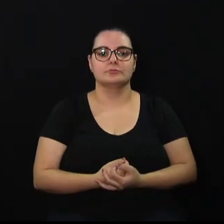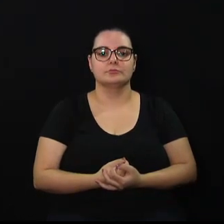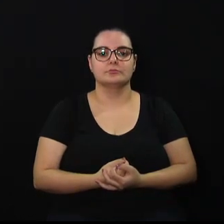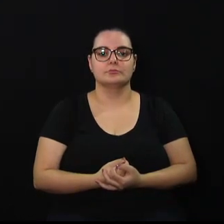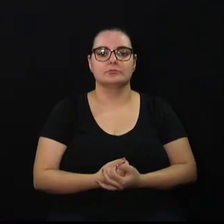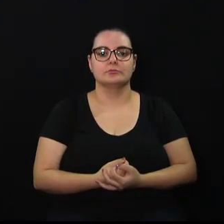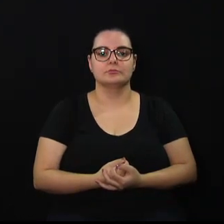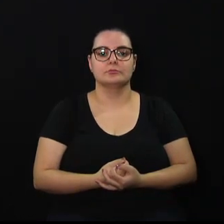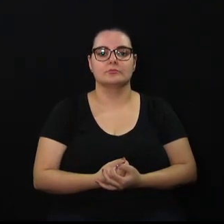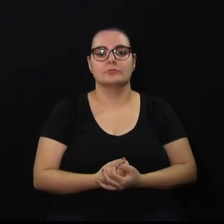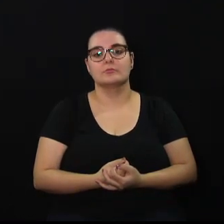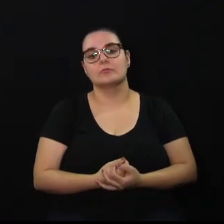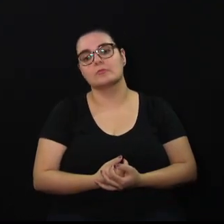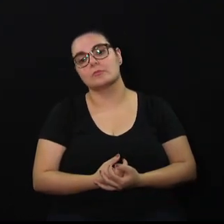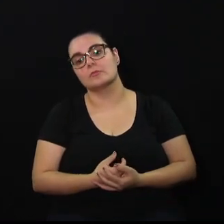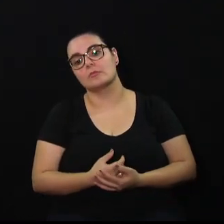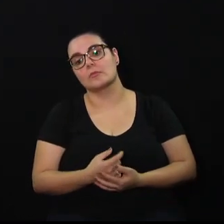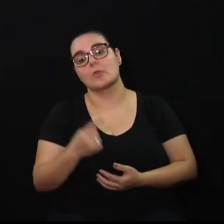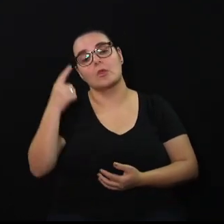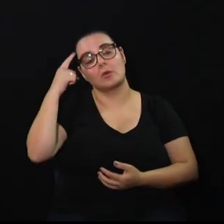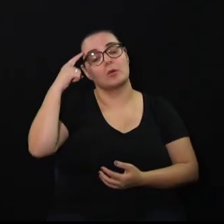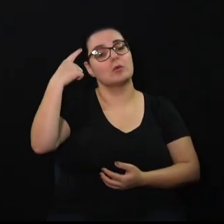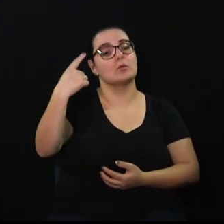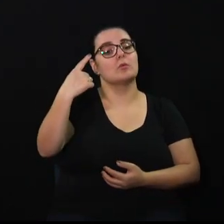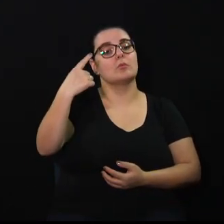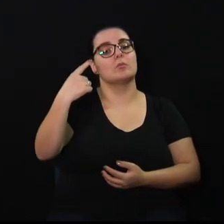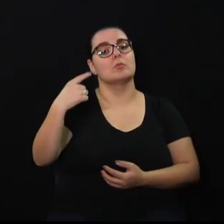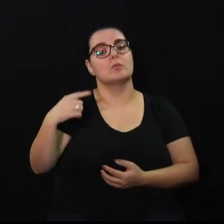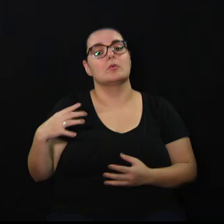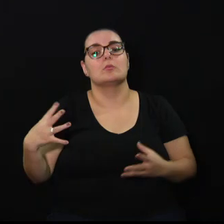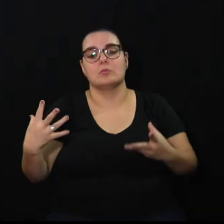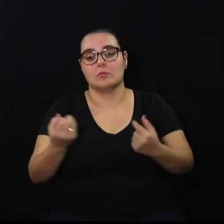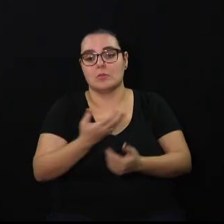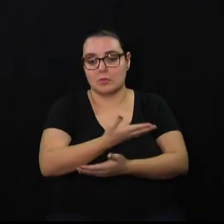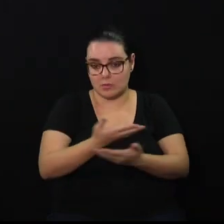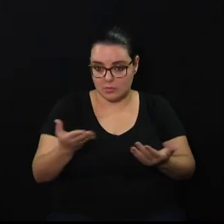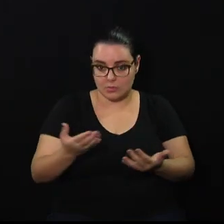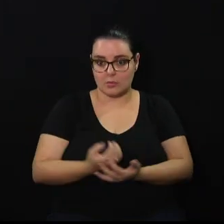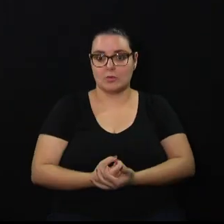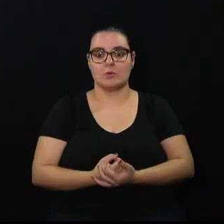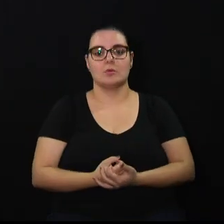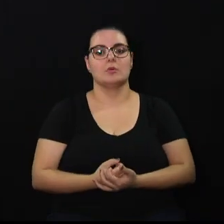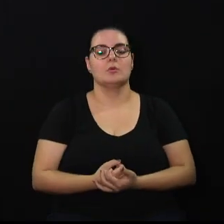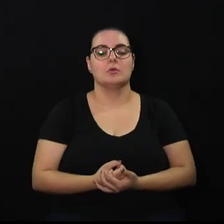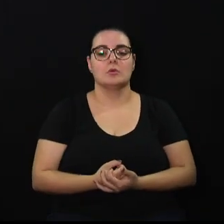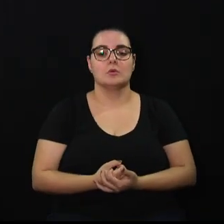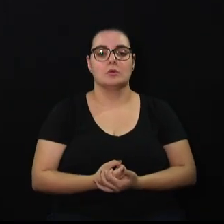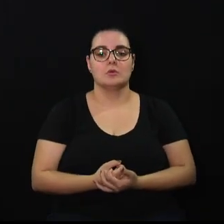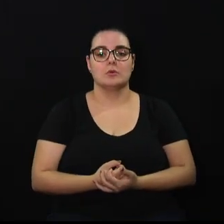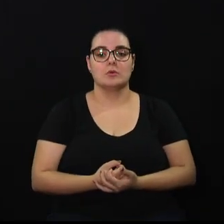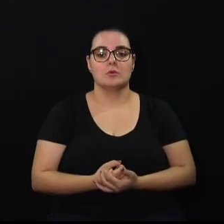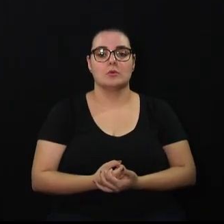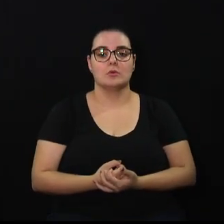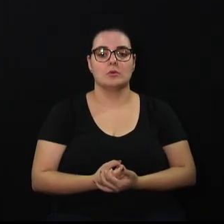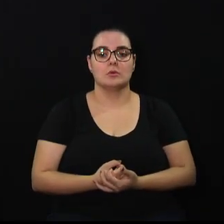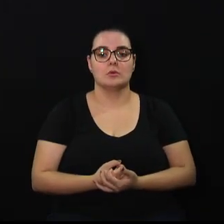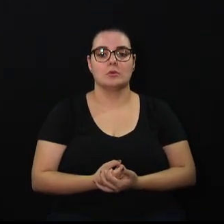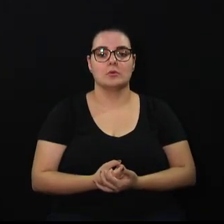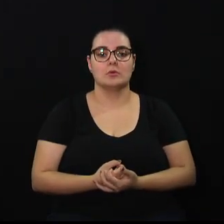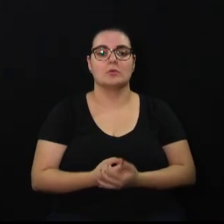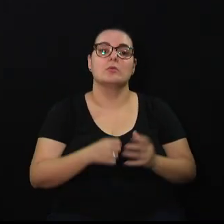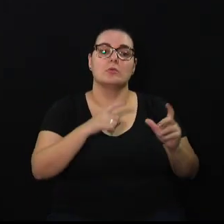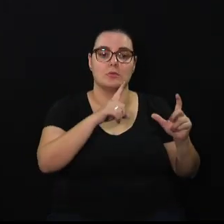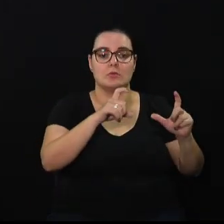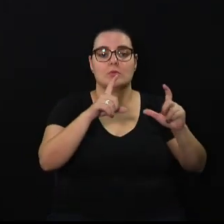aí o que eu pensei aqui com vocês né de trazer a mesmo fotos